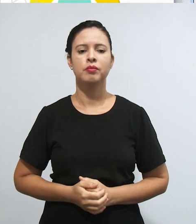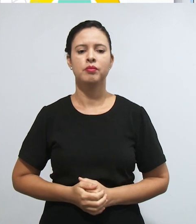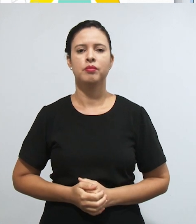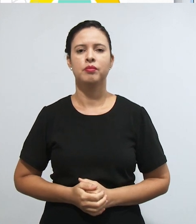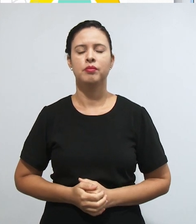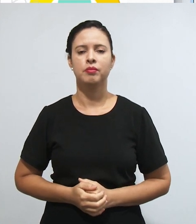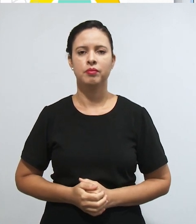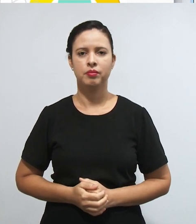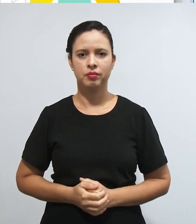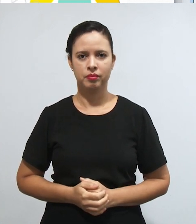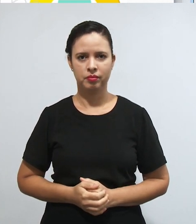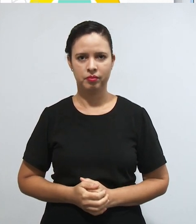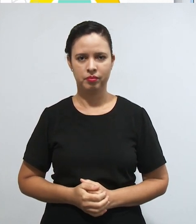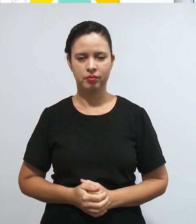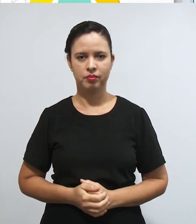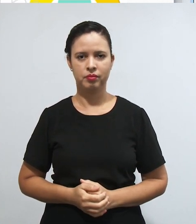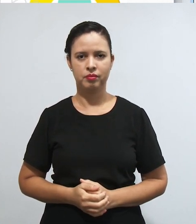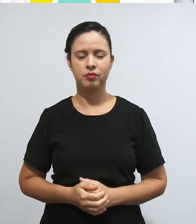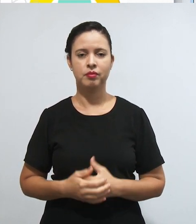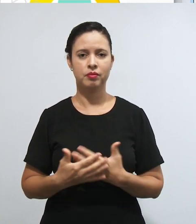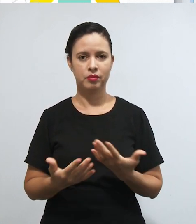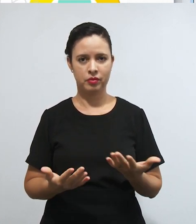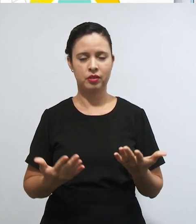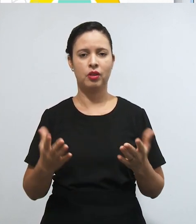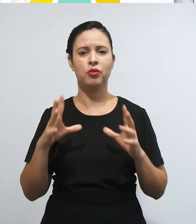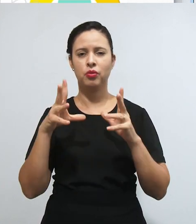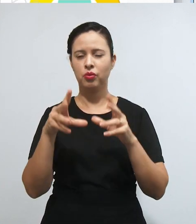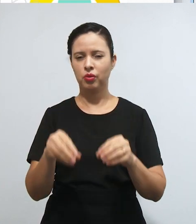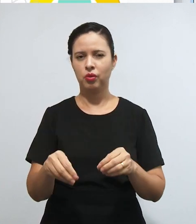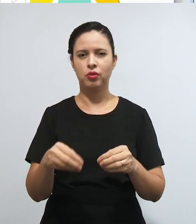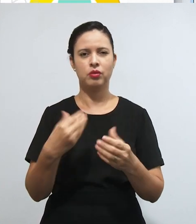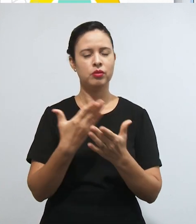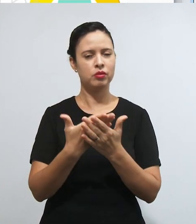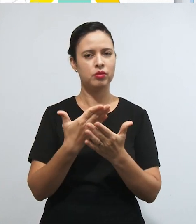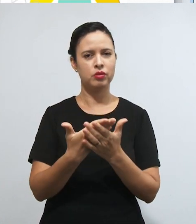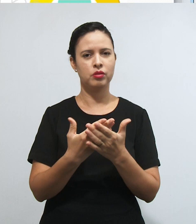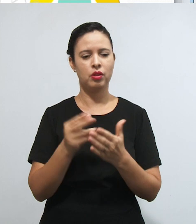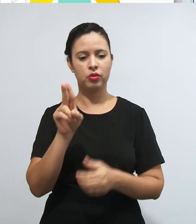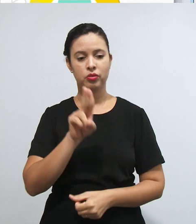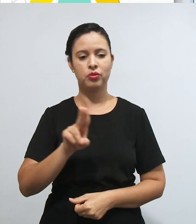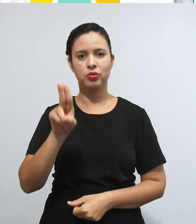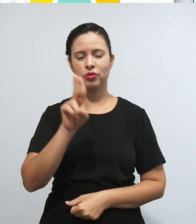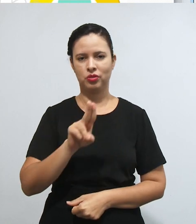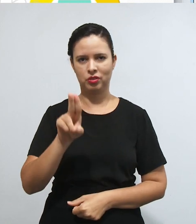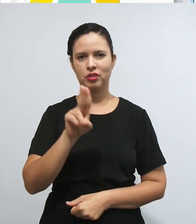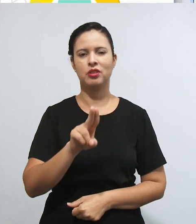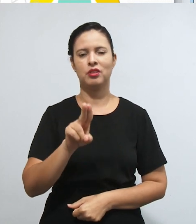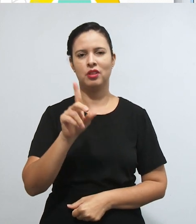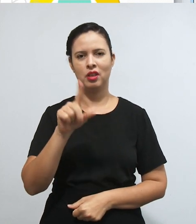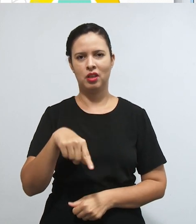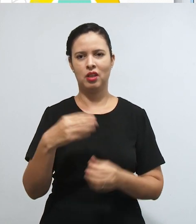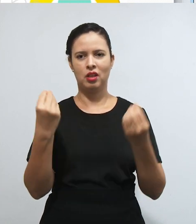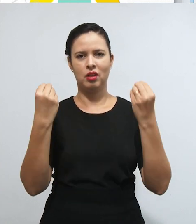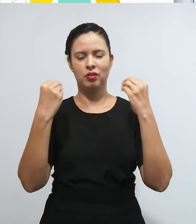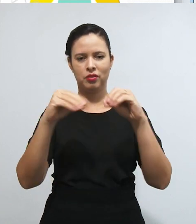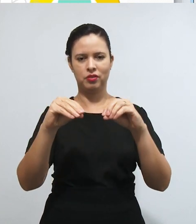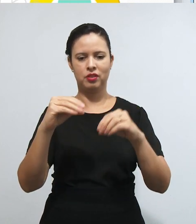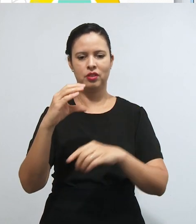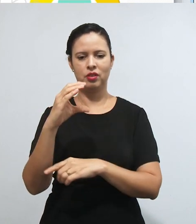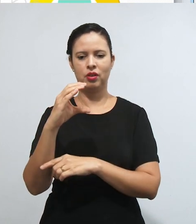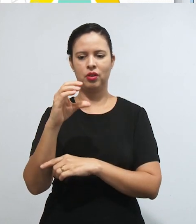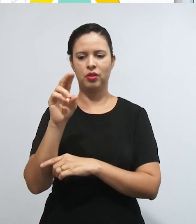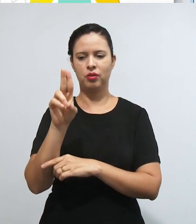Nessa aula aqui, não sei se vocês recordam, na verdade em todas as minhas aulas, né, eu utilizo o efeito cubo, tá? Vocês estão vendo aqui o